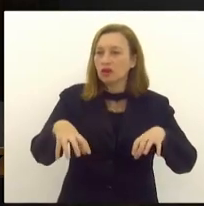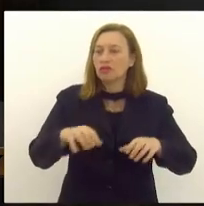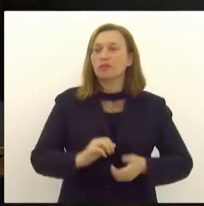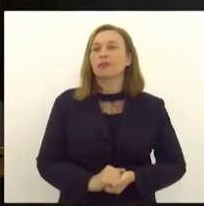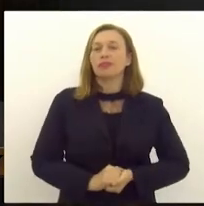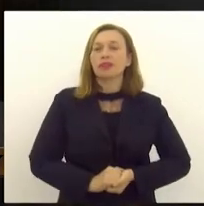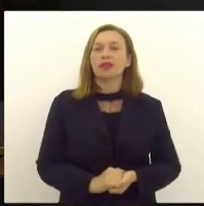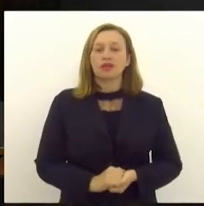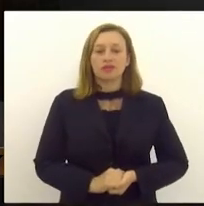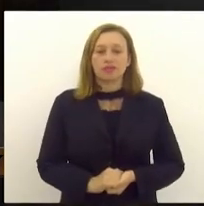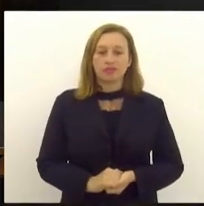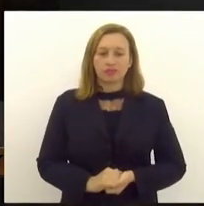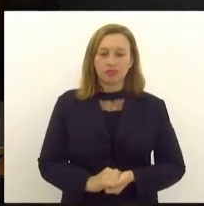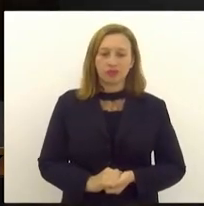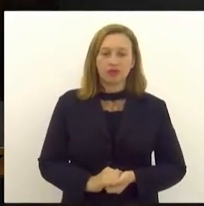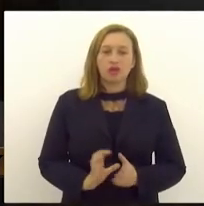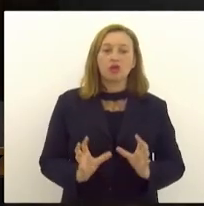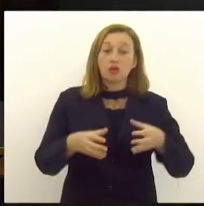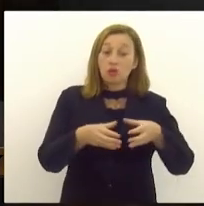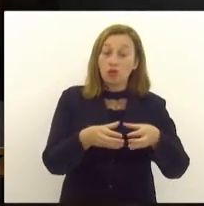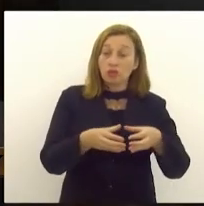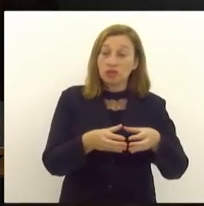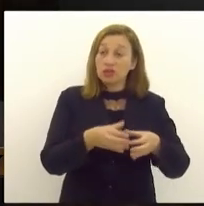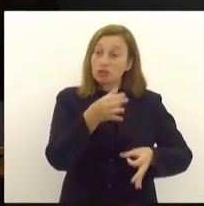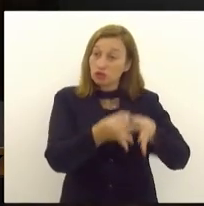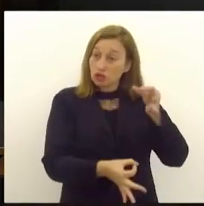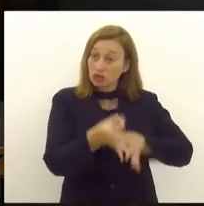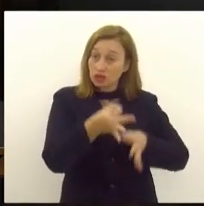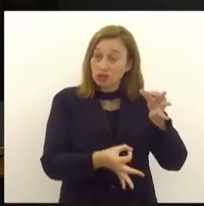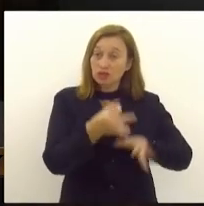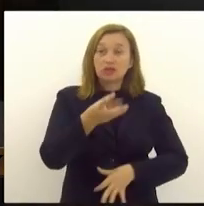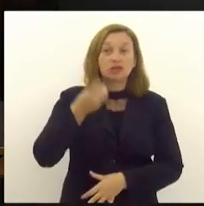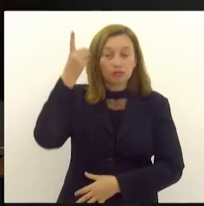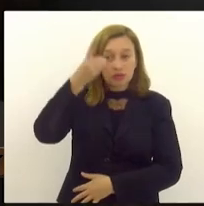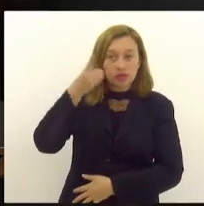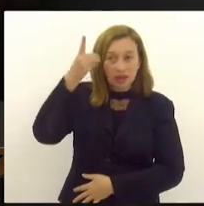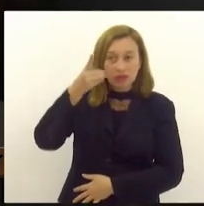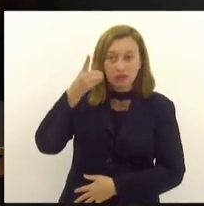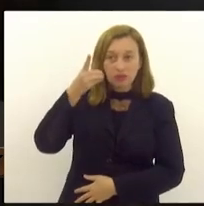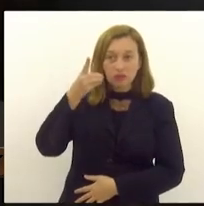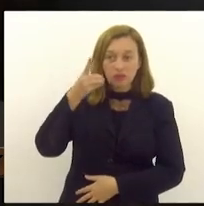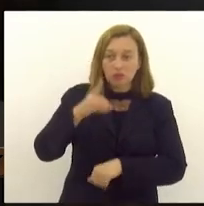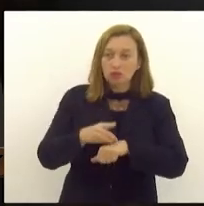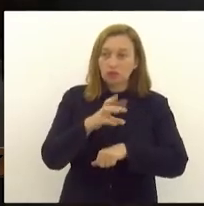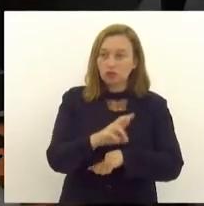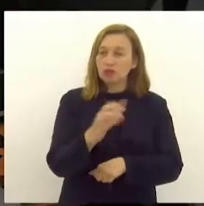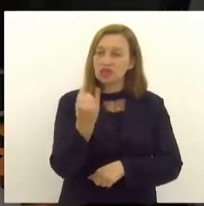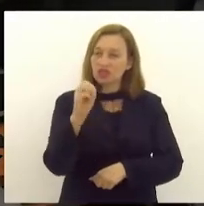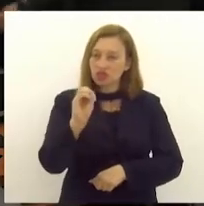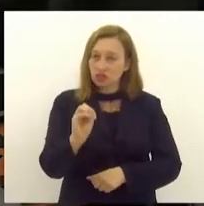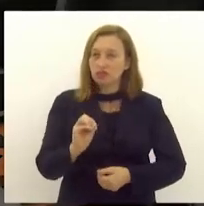para emitir parecer pela comissão de constituição e justiça Deputado Dr Serginho